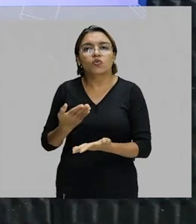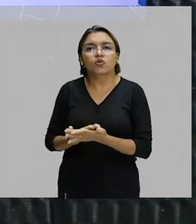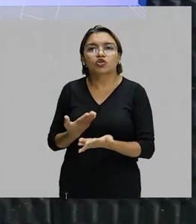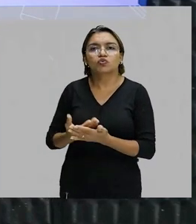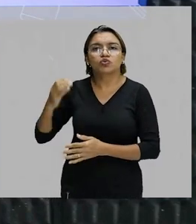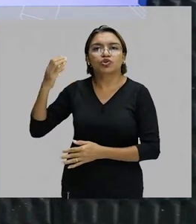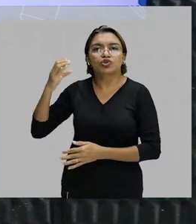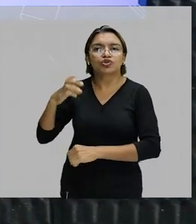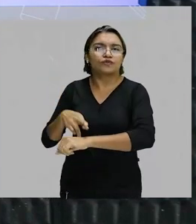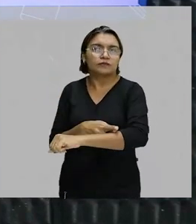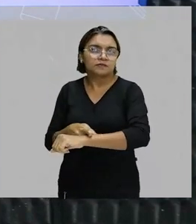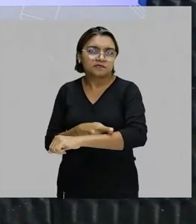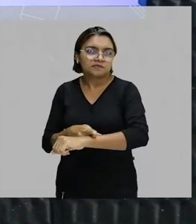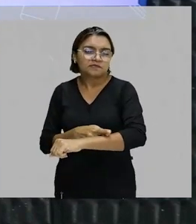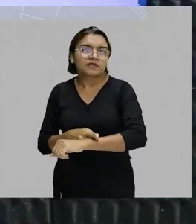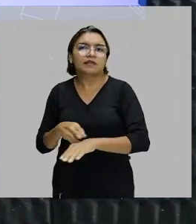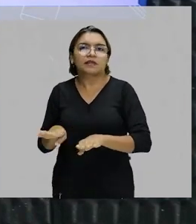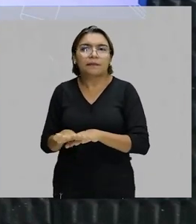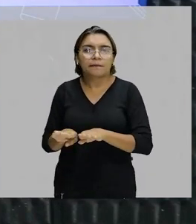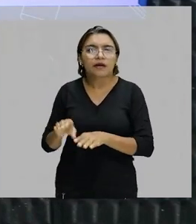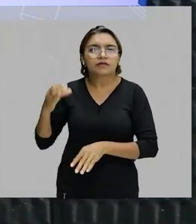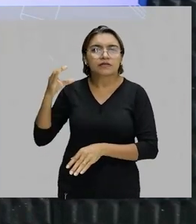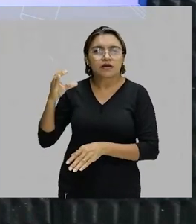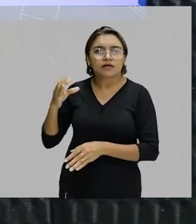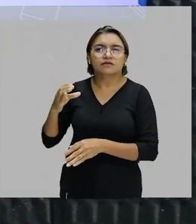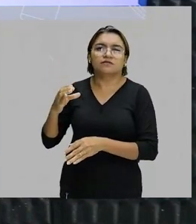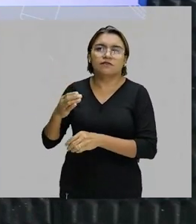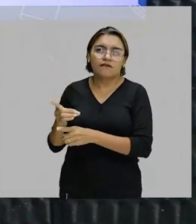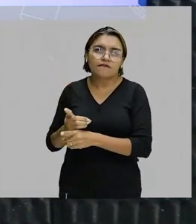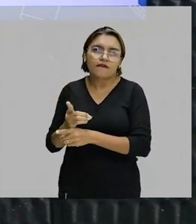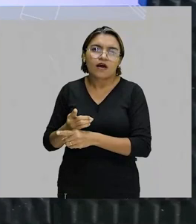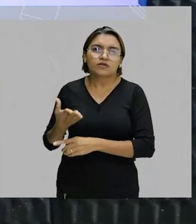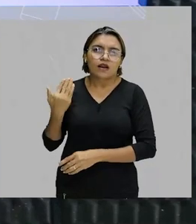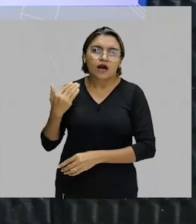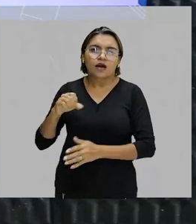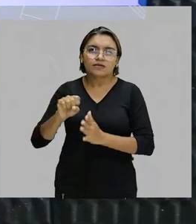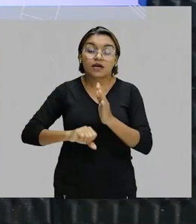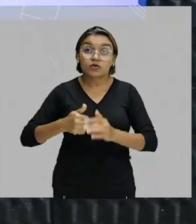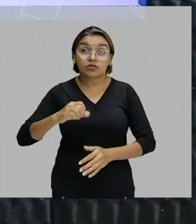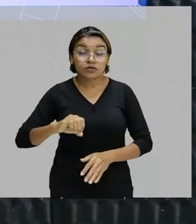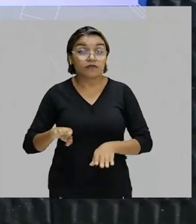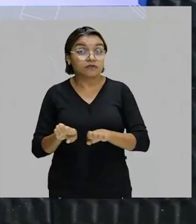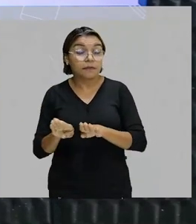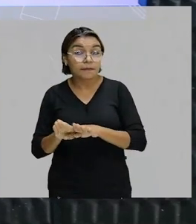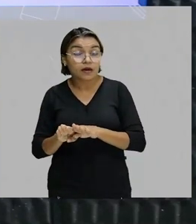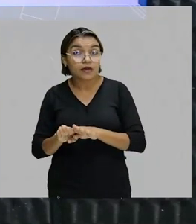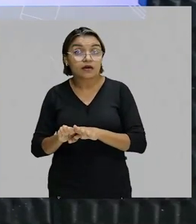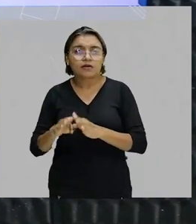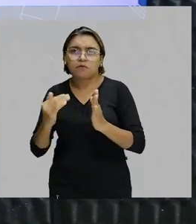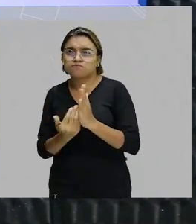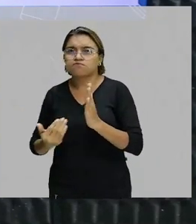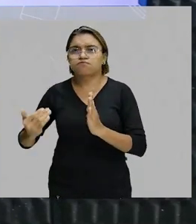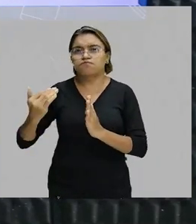raças dessa pseudociência né que existia no século XIX quanto também essa exaltação muito